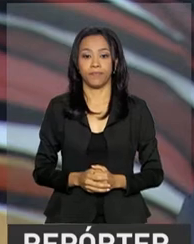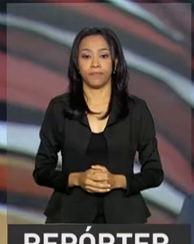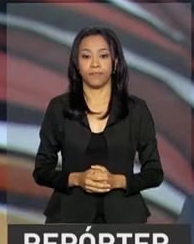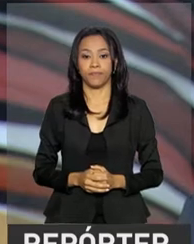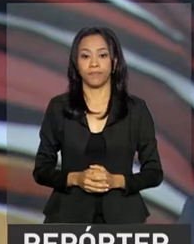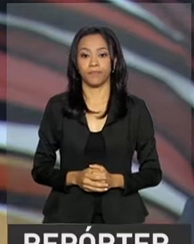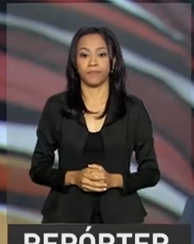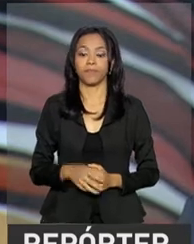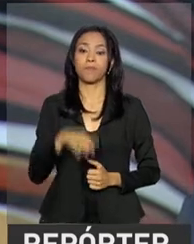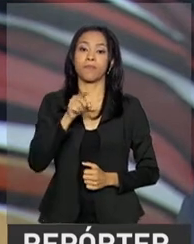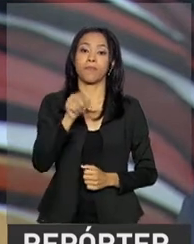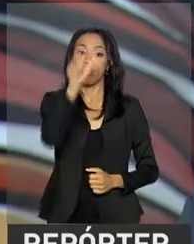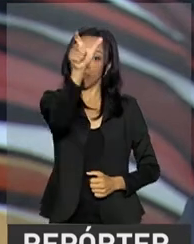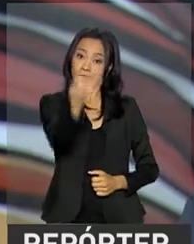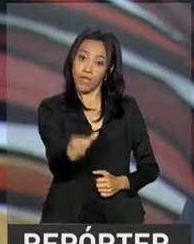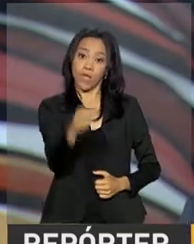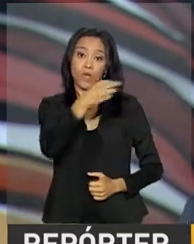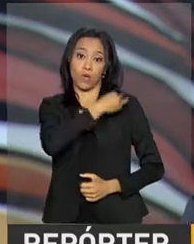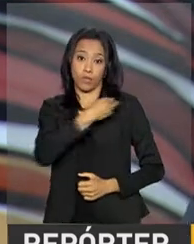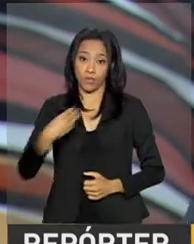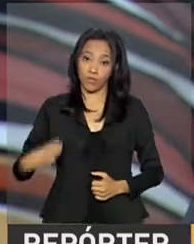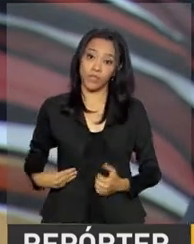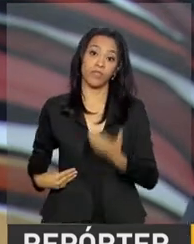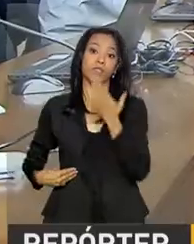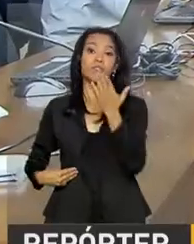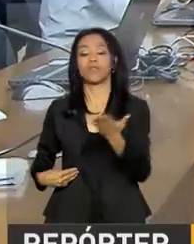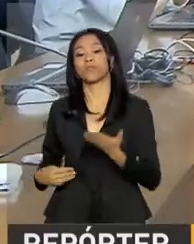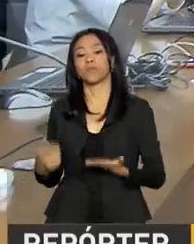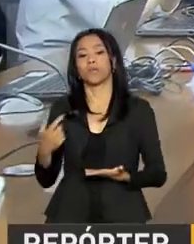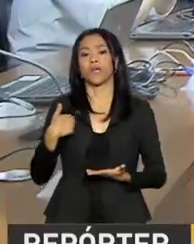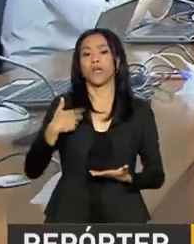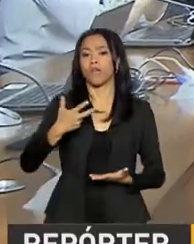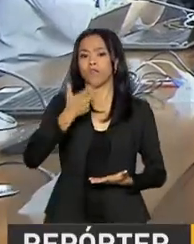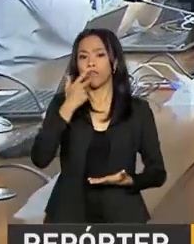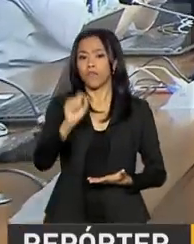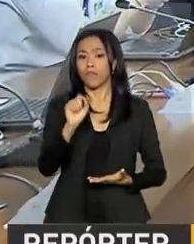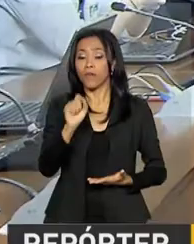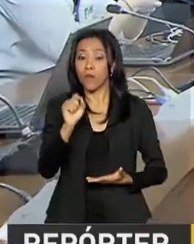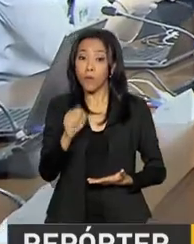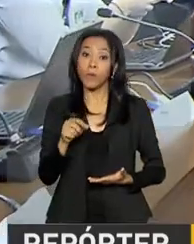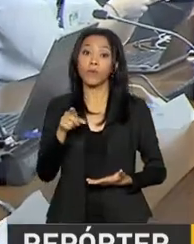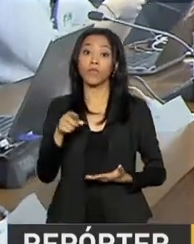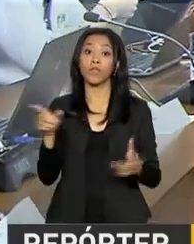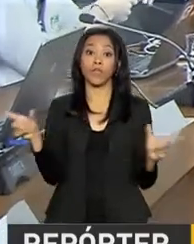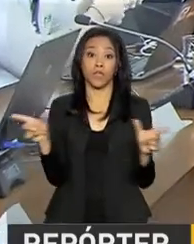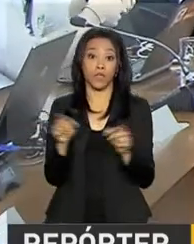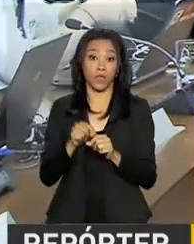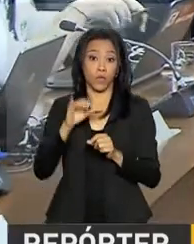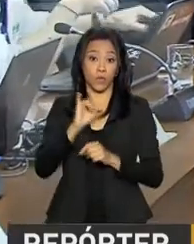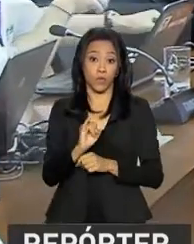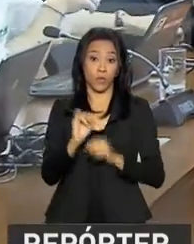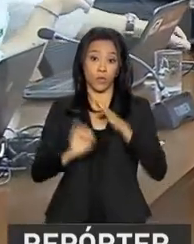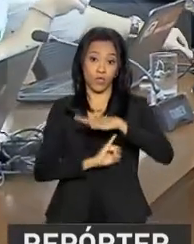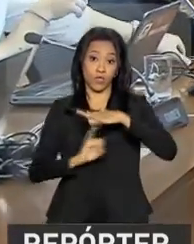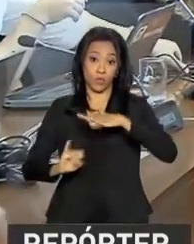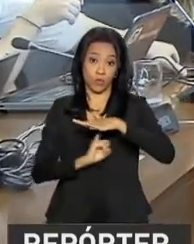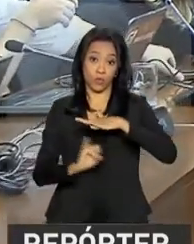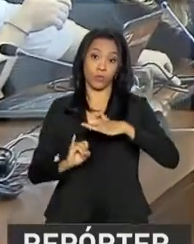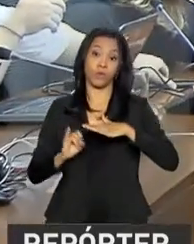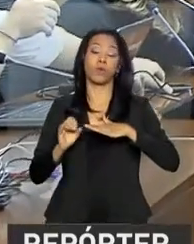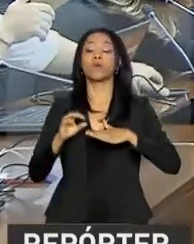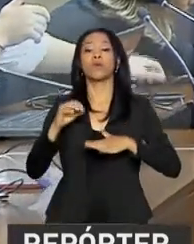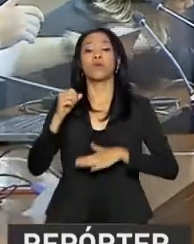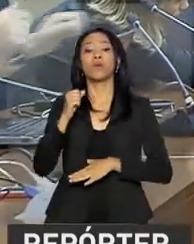o ministro do meio ambiente sarney filho determinou que o instituto brasileiro do meio ambiente e dos recursos naturais renováveis